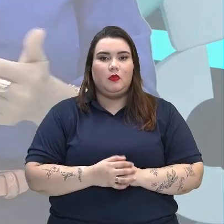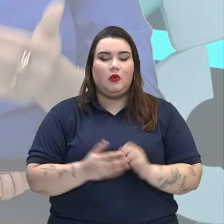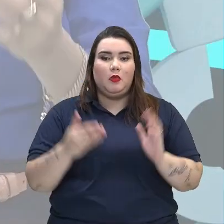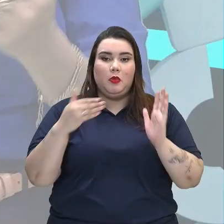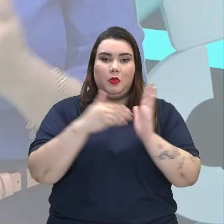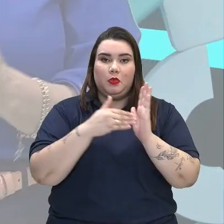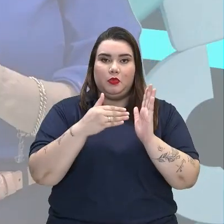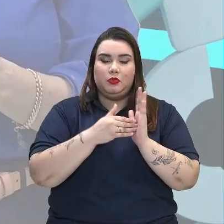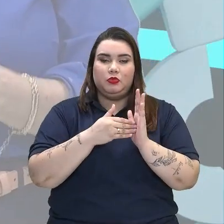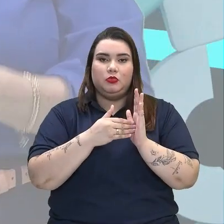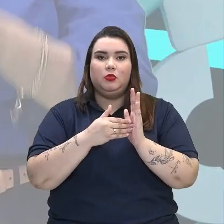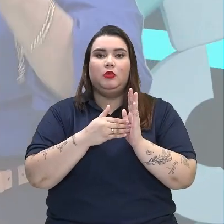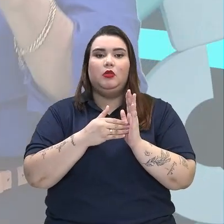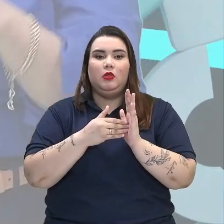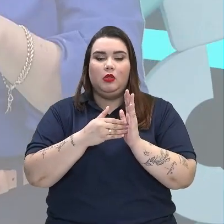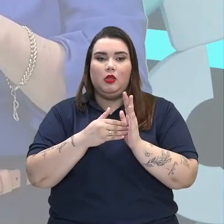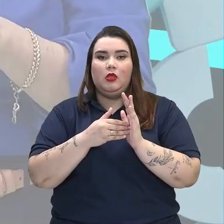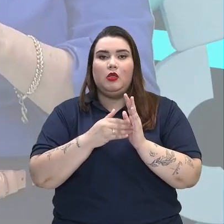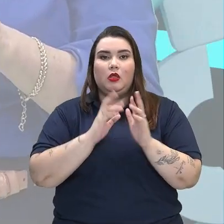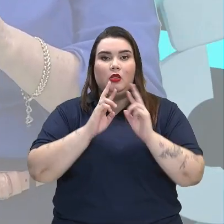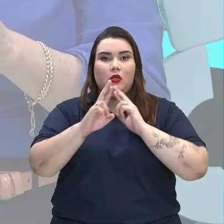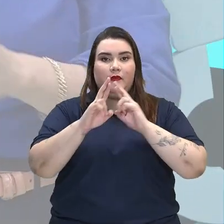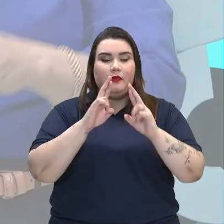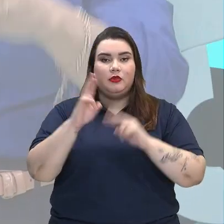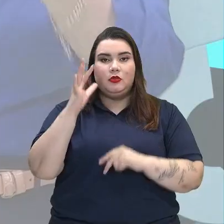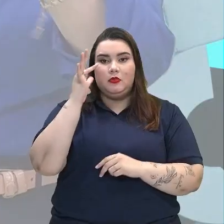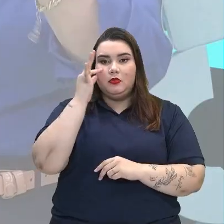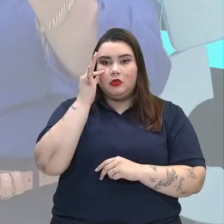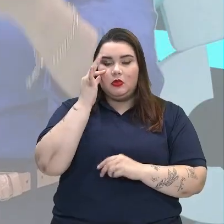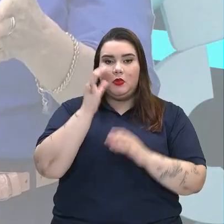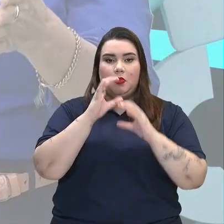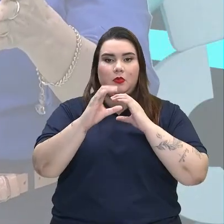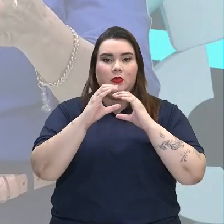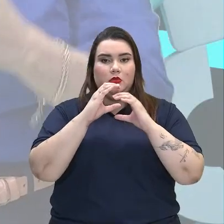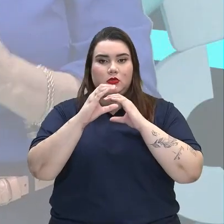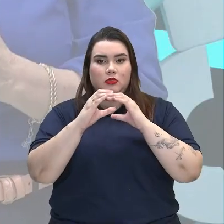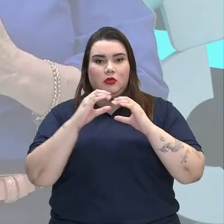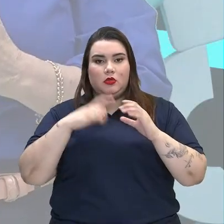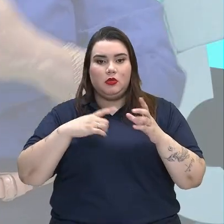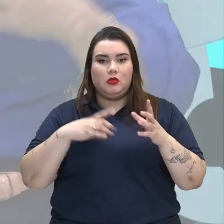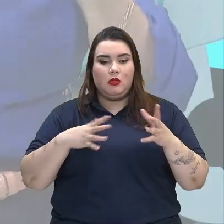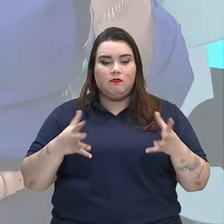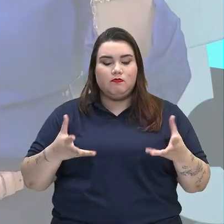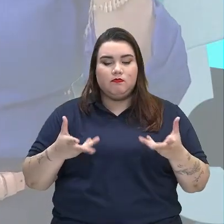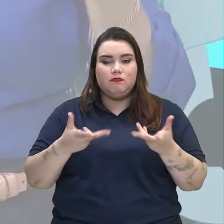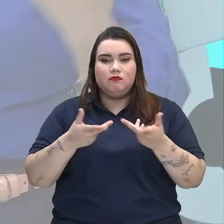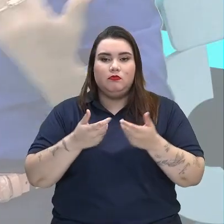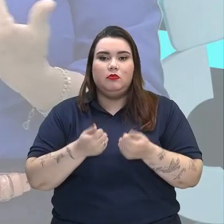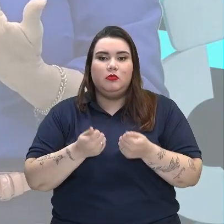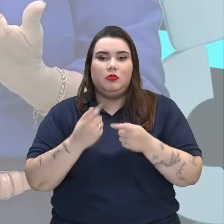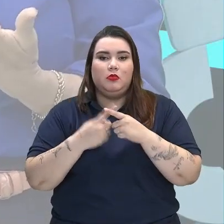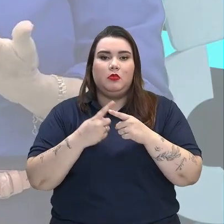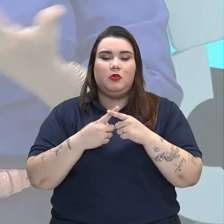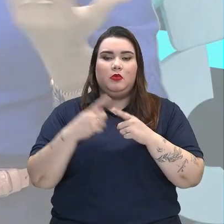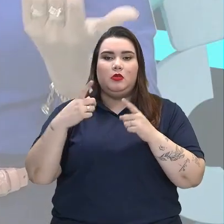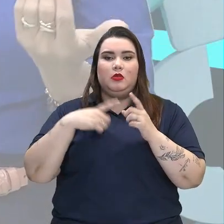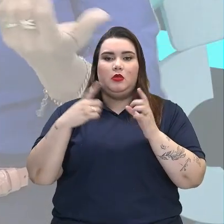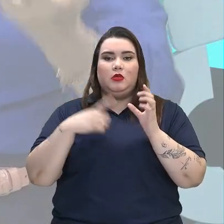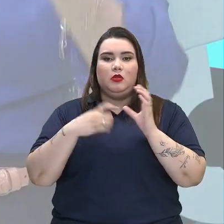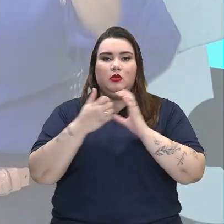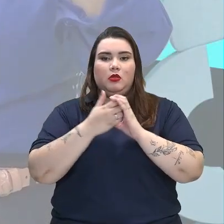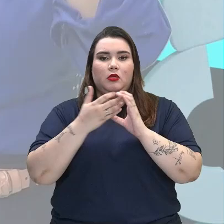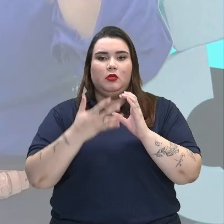entrevistas presenciais, a comunicação ela se enriquece com os elementos,